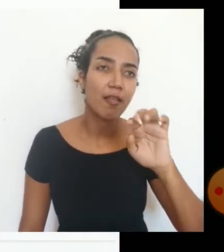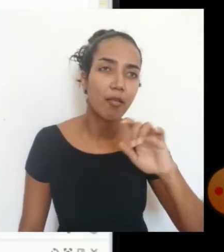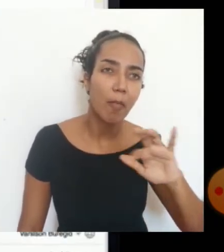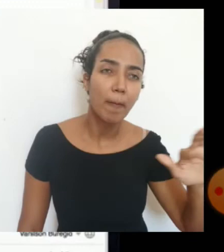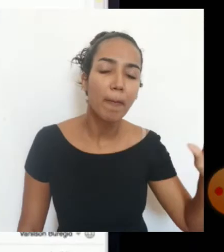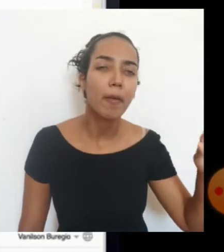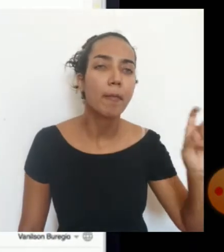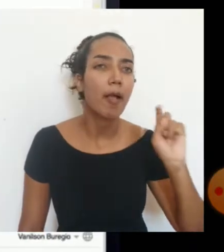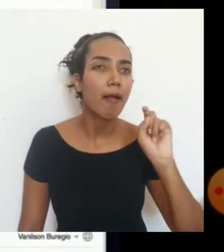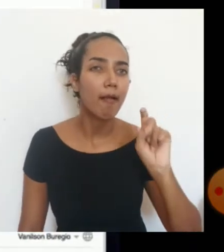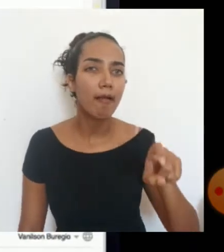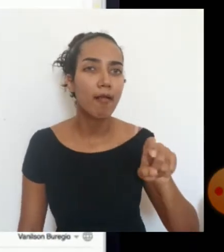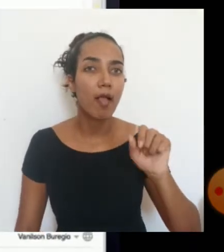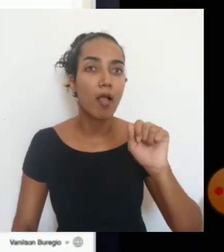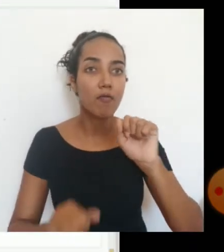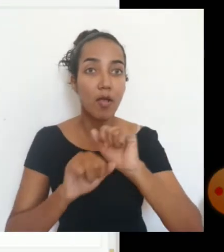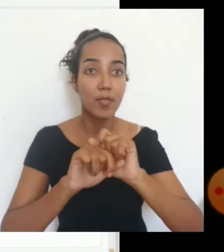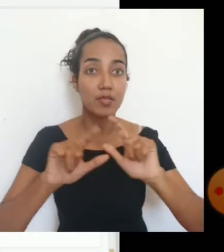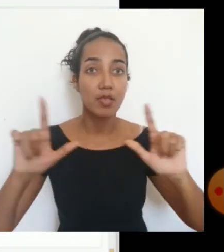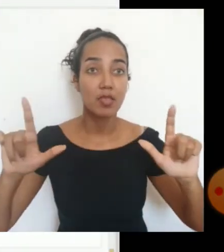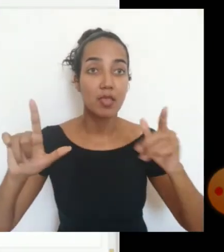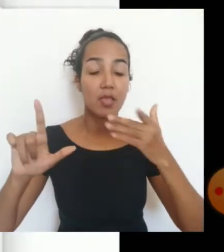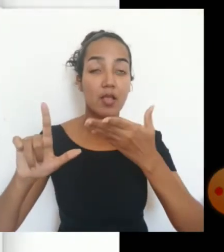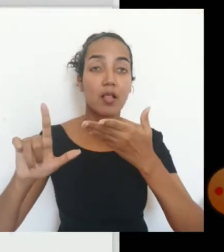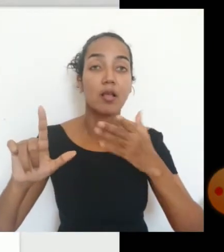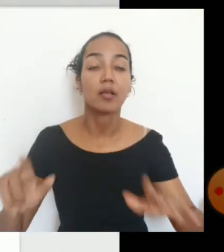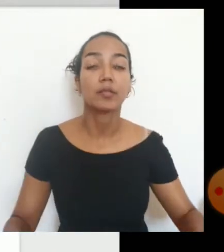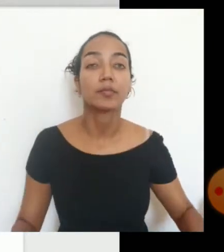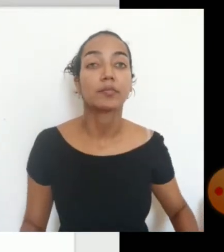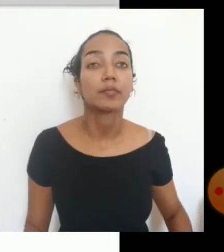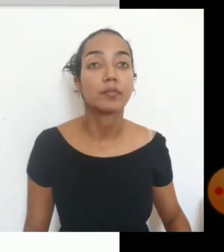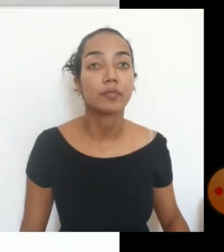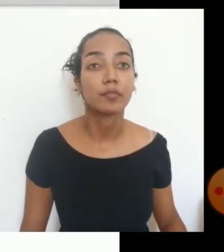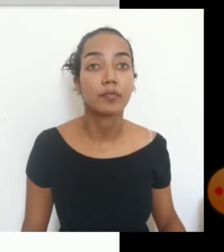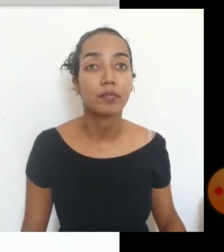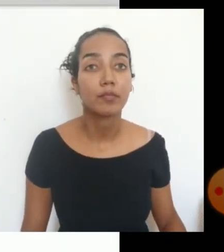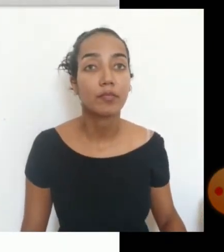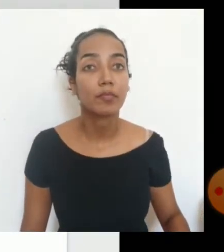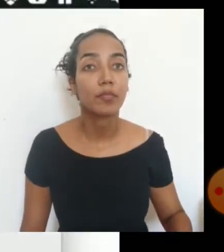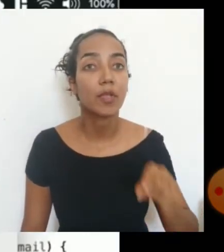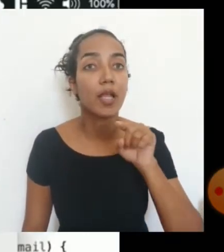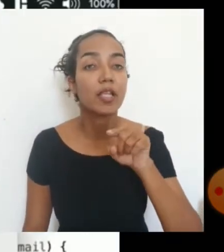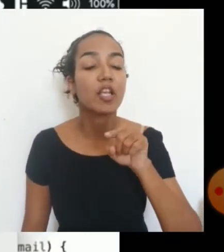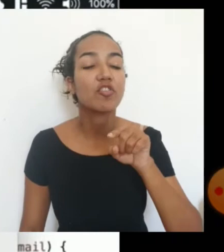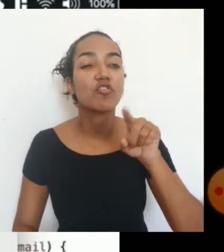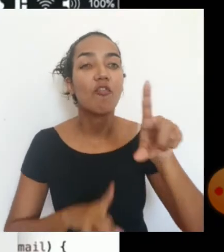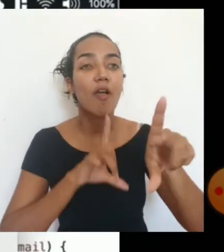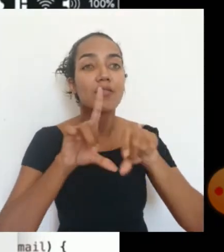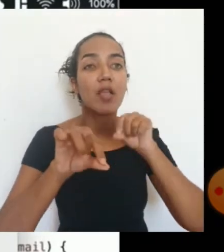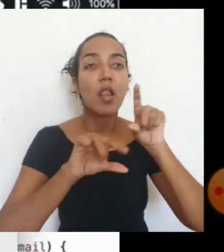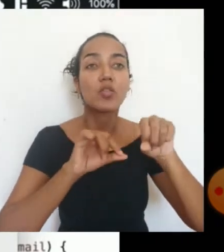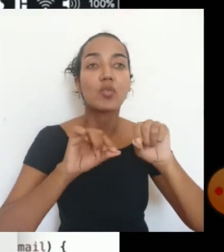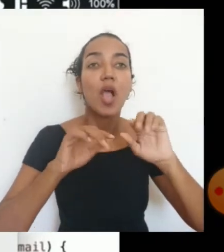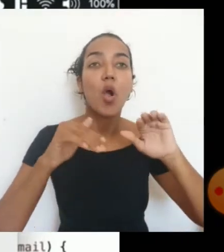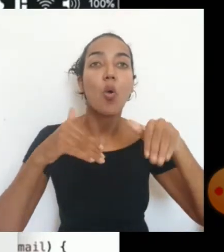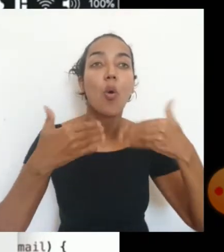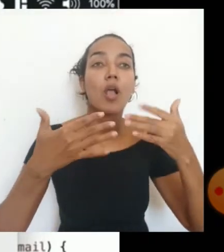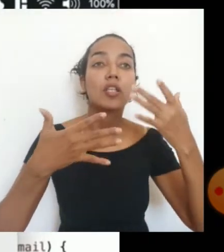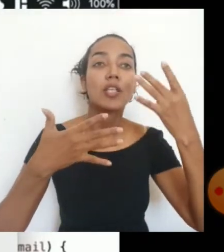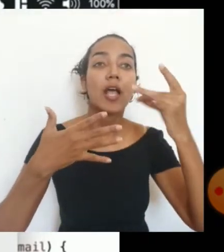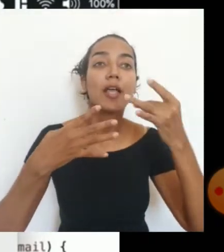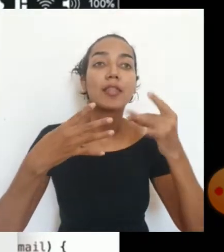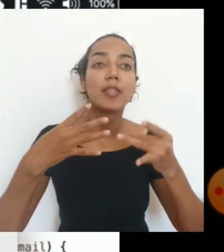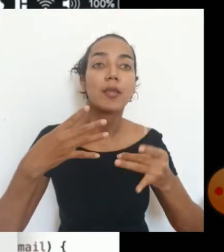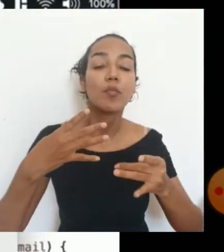tela, em que a gente vai selecionar quais atributos a gente quer gerar os métodos get